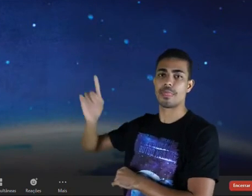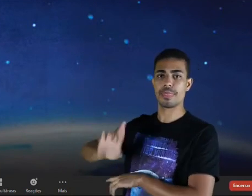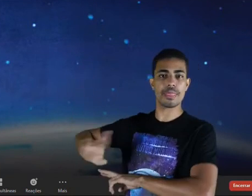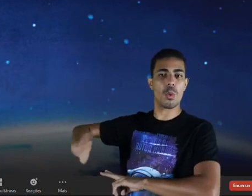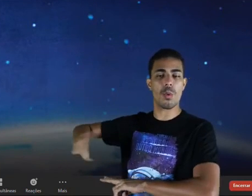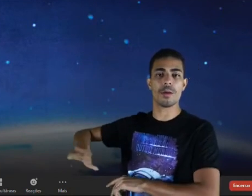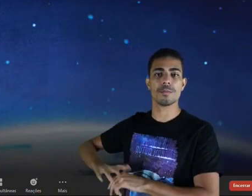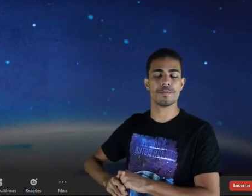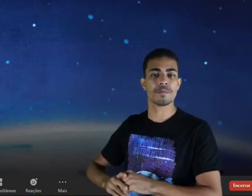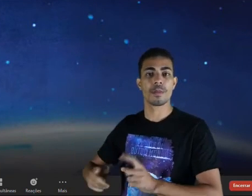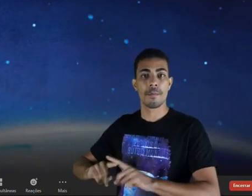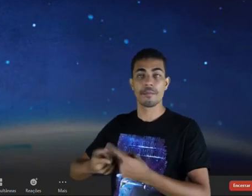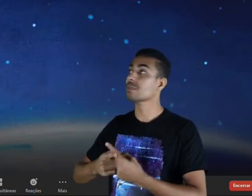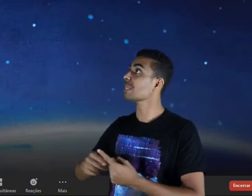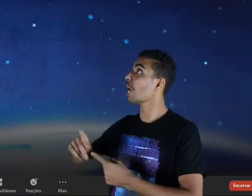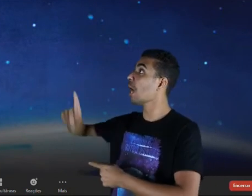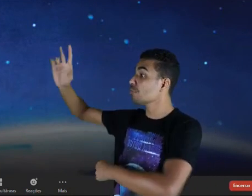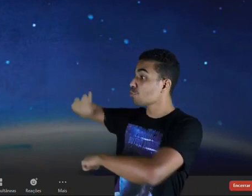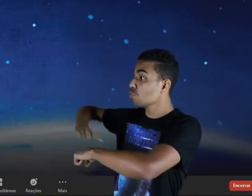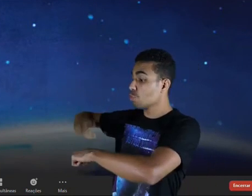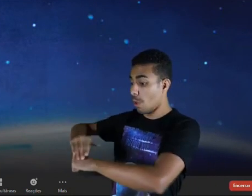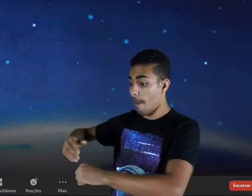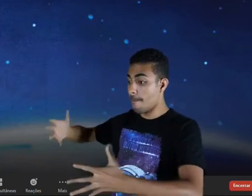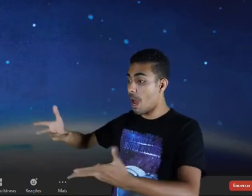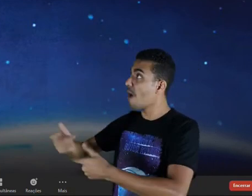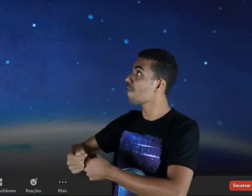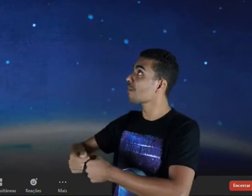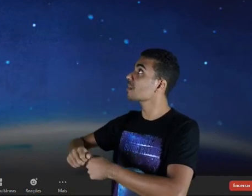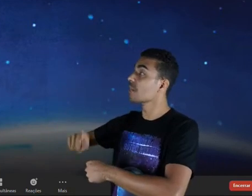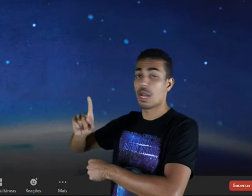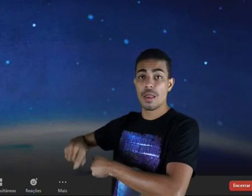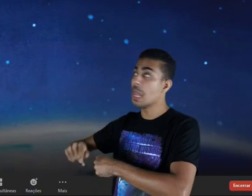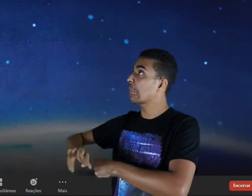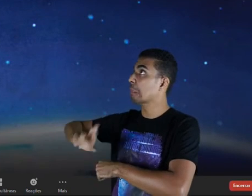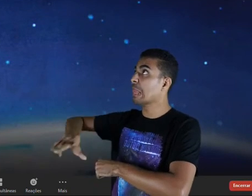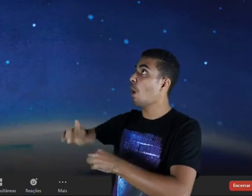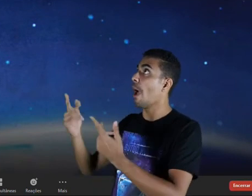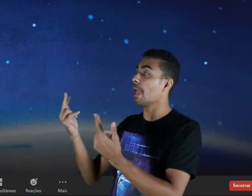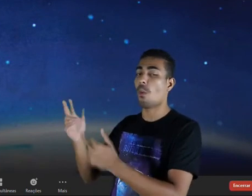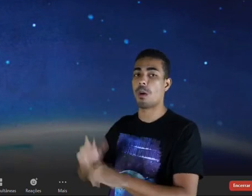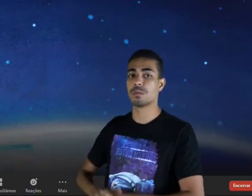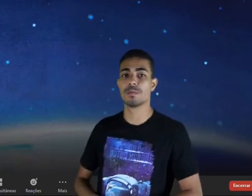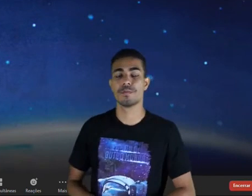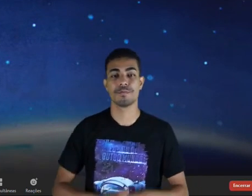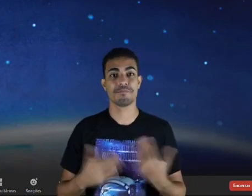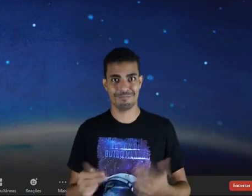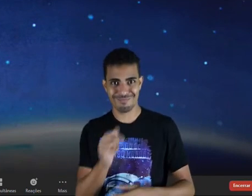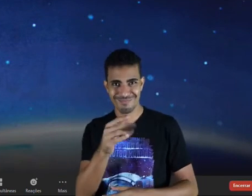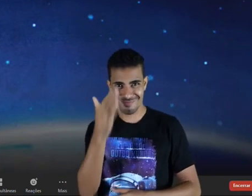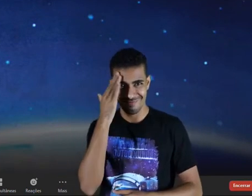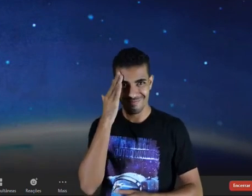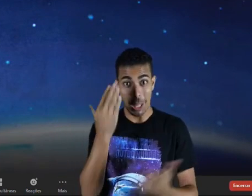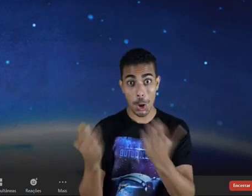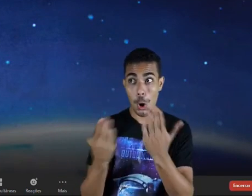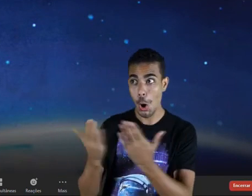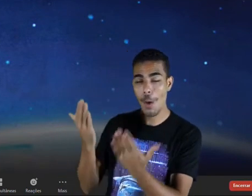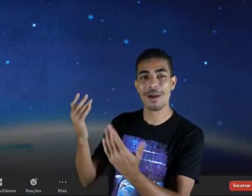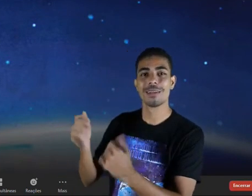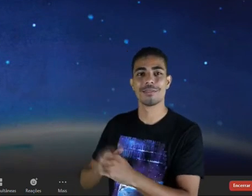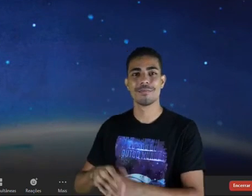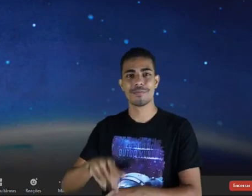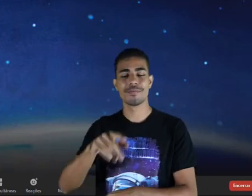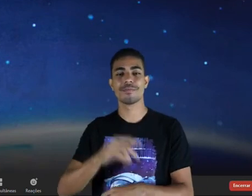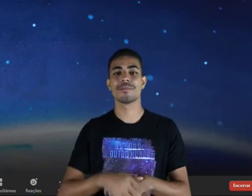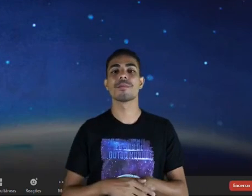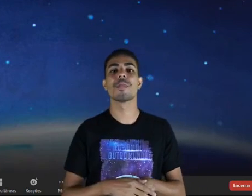há obras como as tuas. Percebeu o paralelismo? Olha o outro aqui, ó. Bem-aventurado o homem que